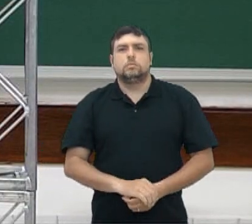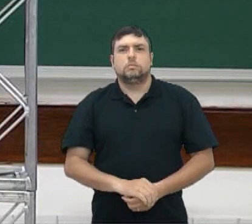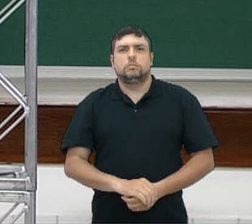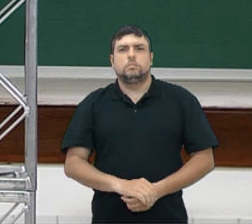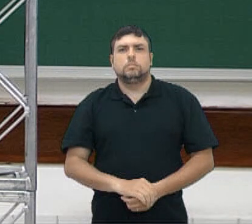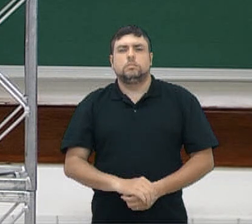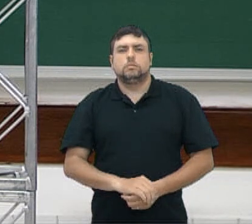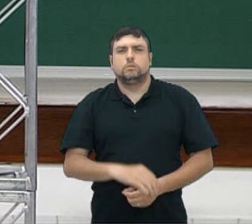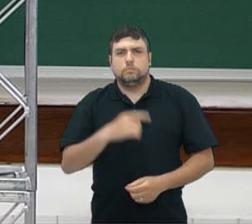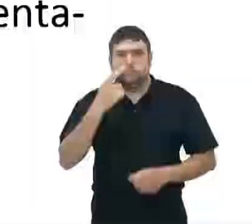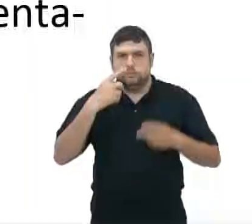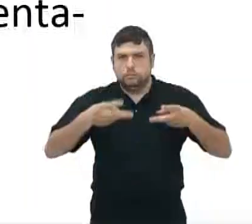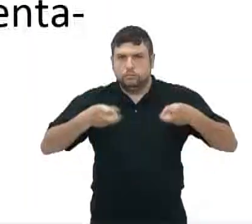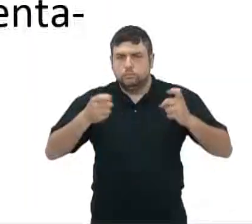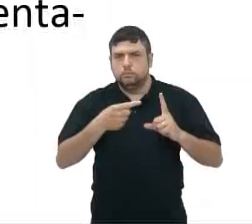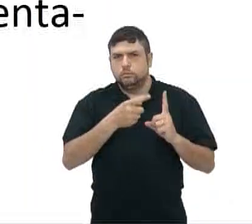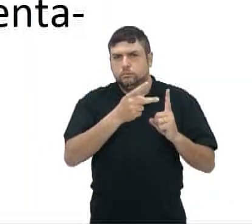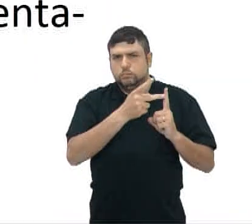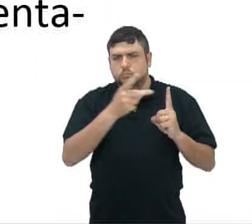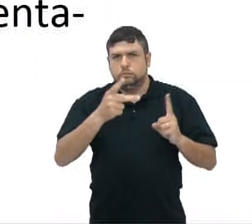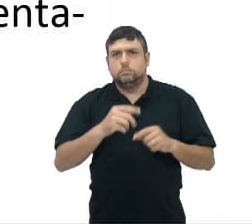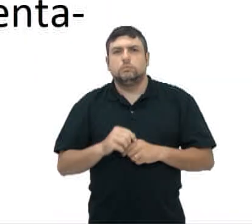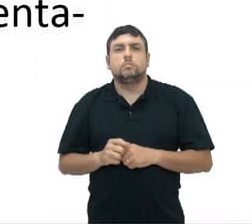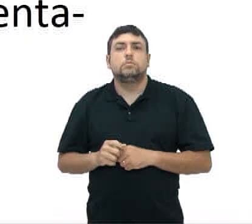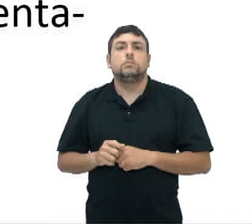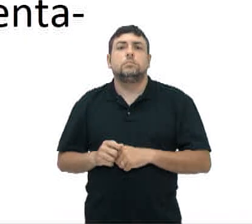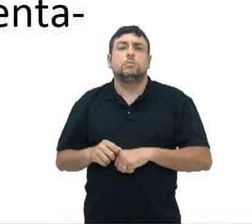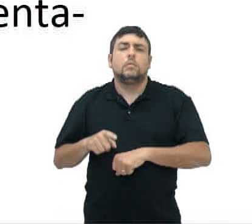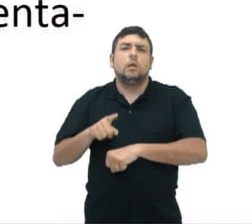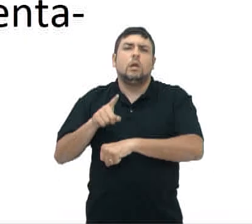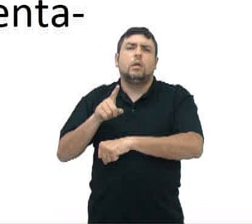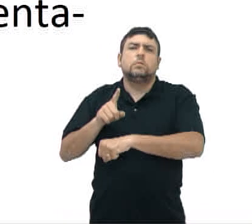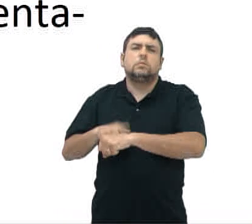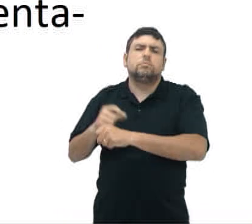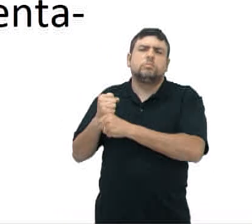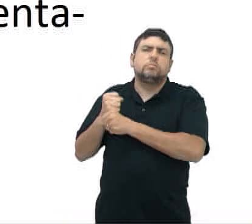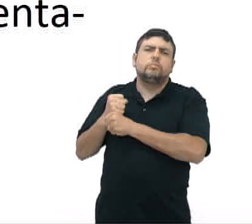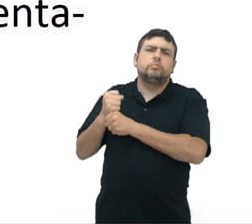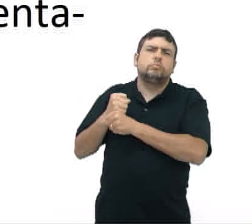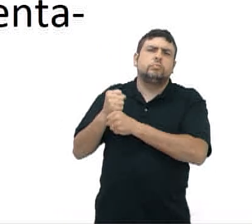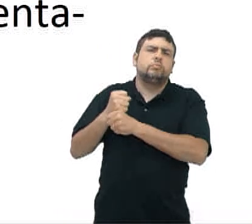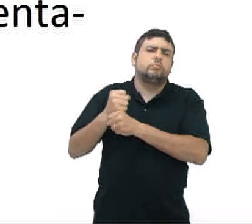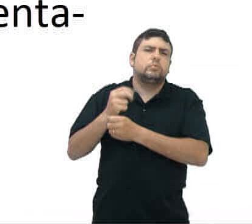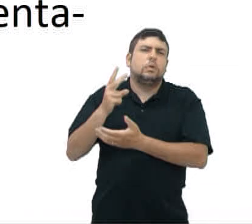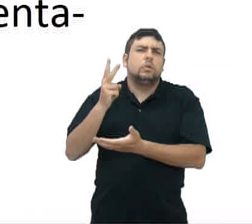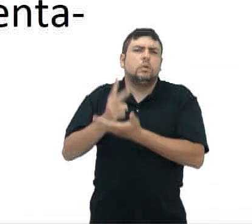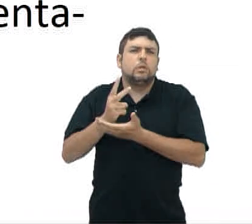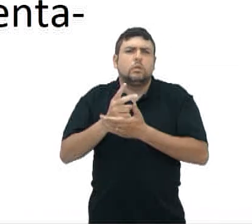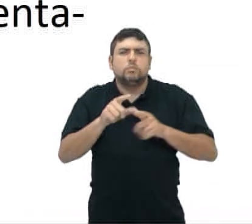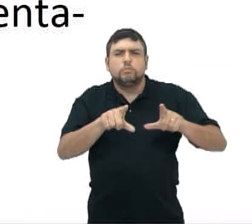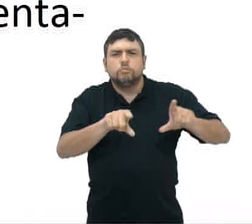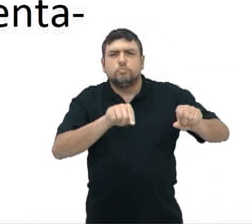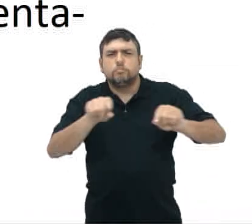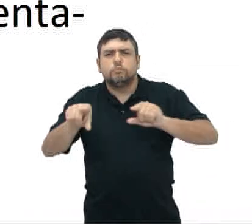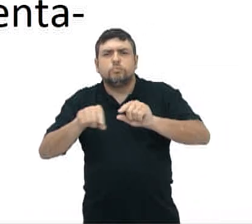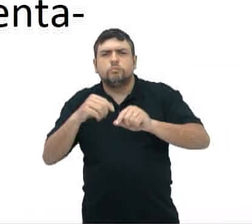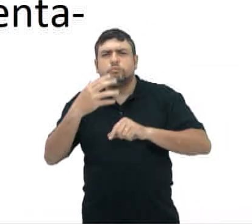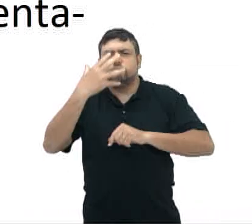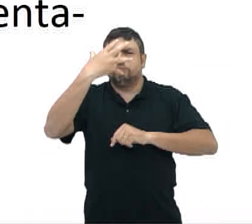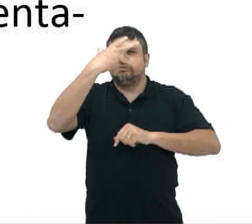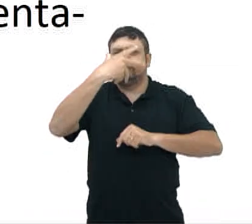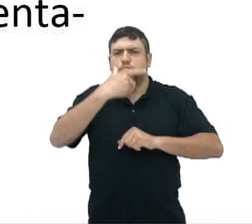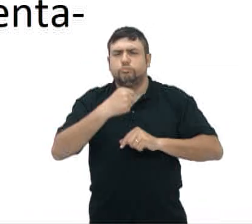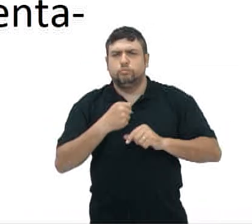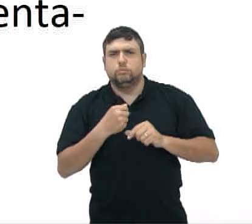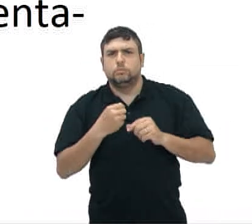Nesse parágrafo, ao longo do tempo, sempre houve escolhas estéticas e éticas, na intenção do artista